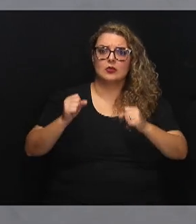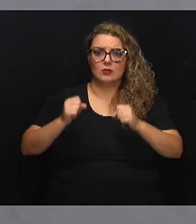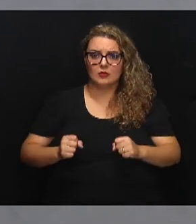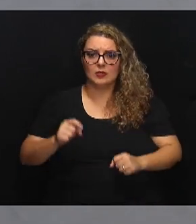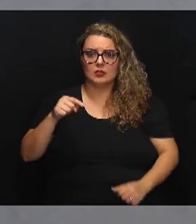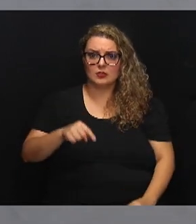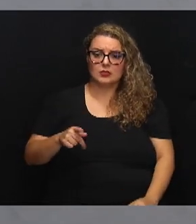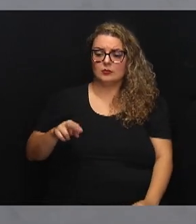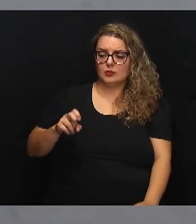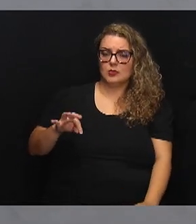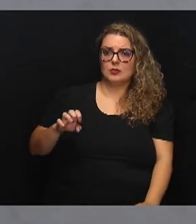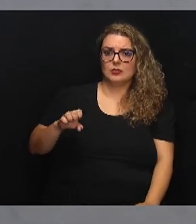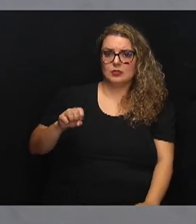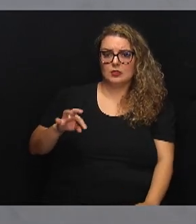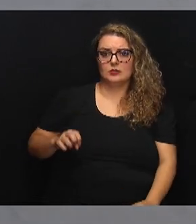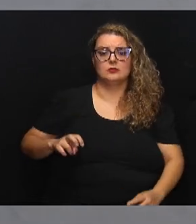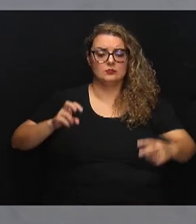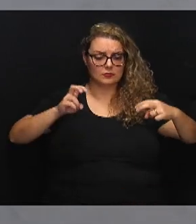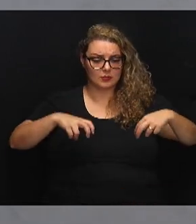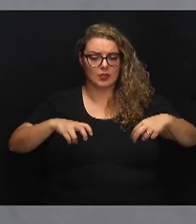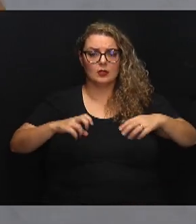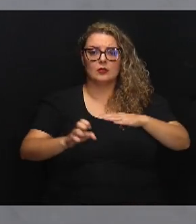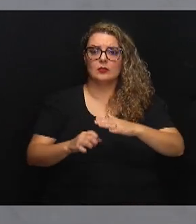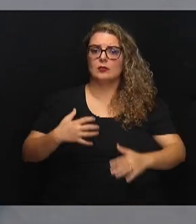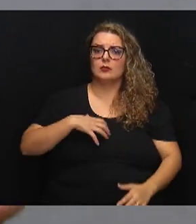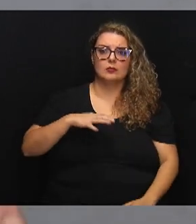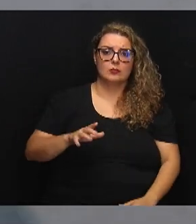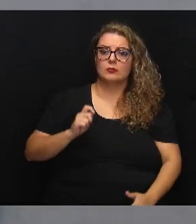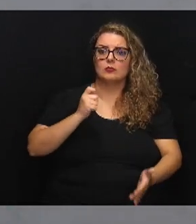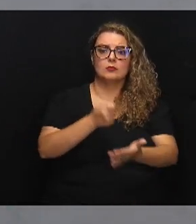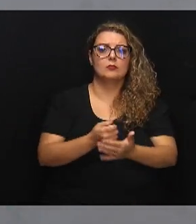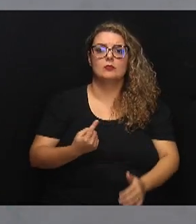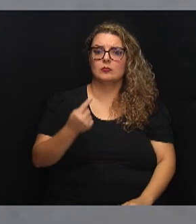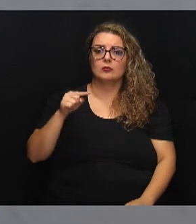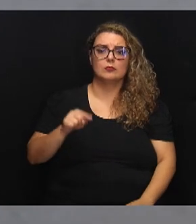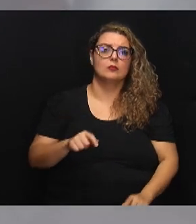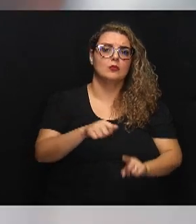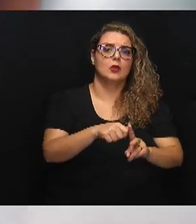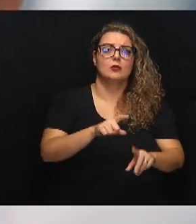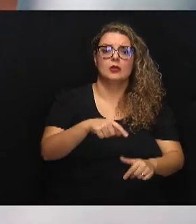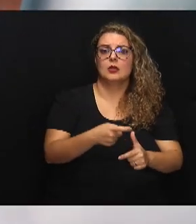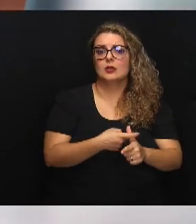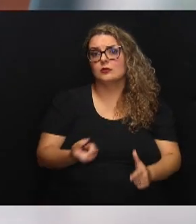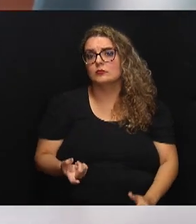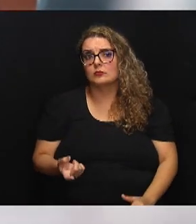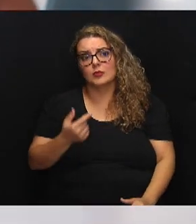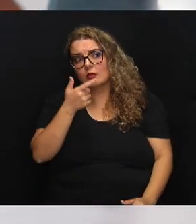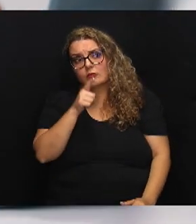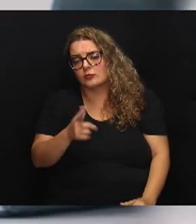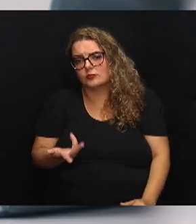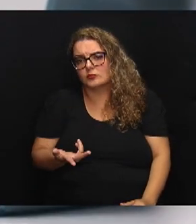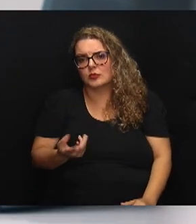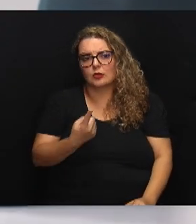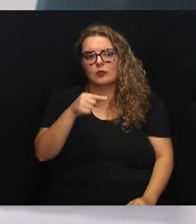protesto, sentar com a empresa e falar, olha, minha situação eu não consigo pagar, por exemplo, R$ 1.000 por mês que é a dívida, mas eu consigo 200. 200, você me